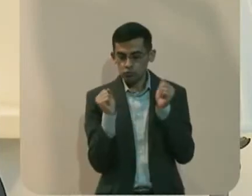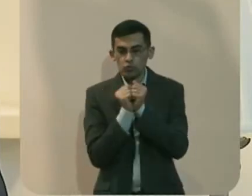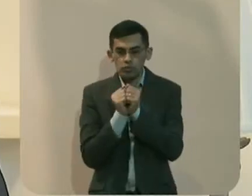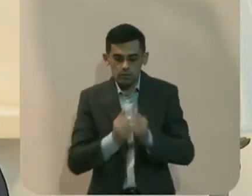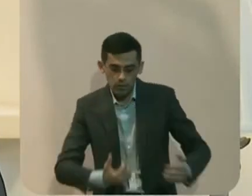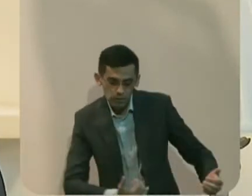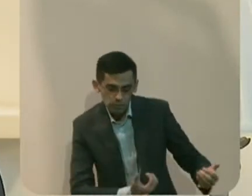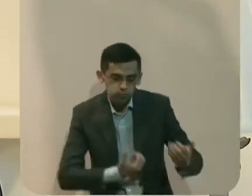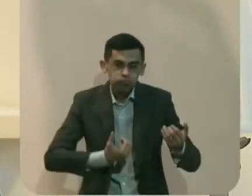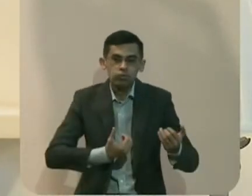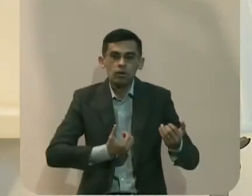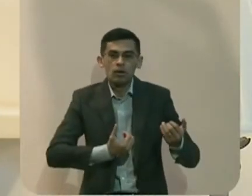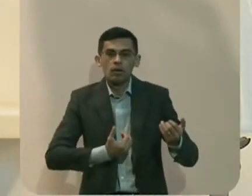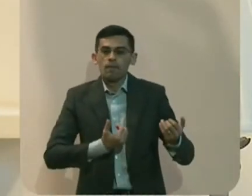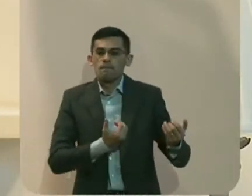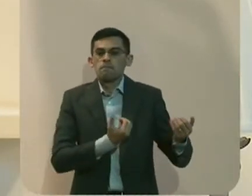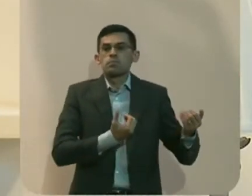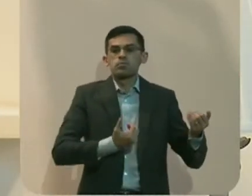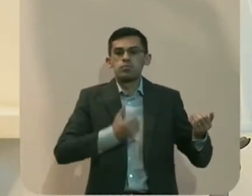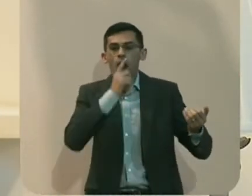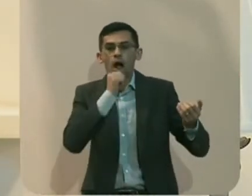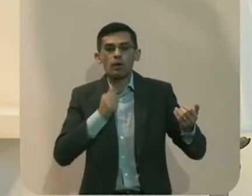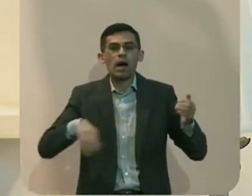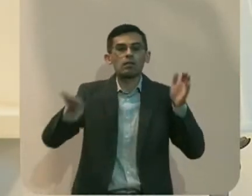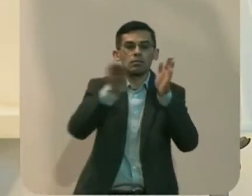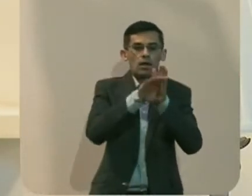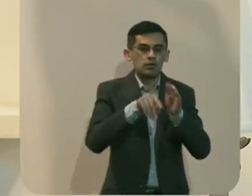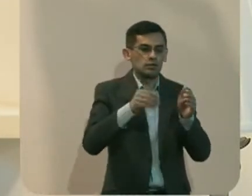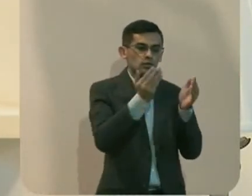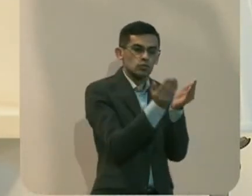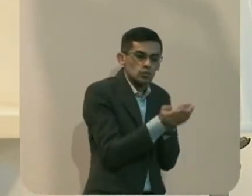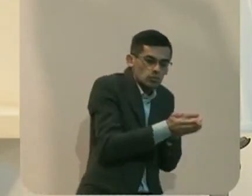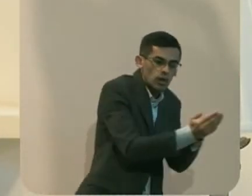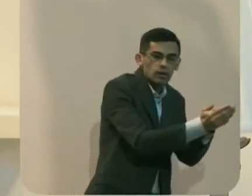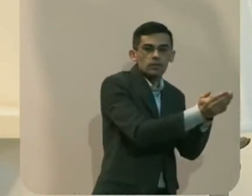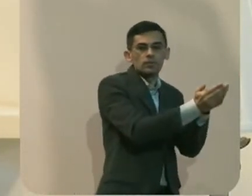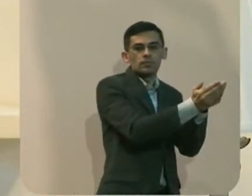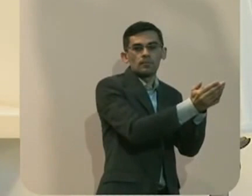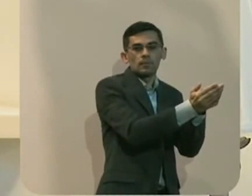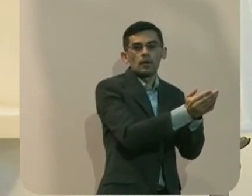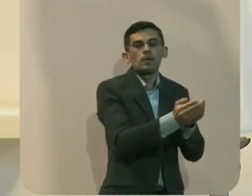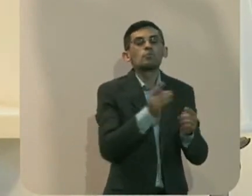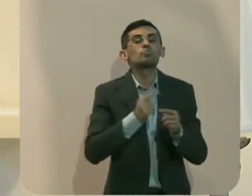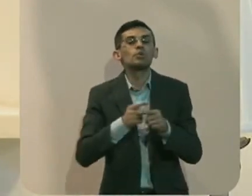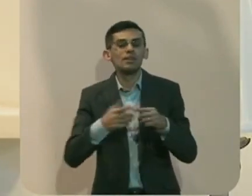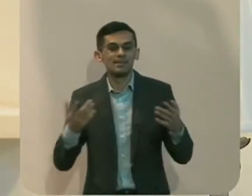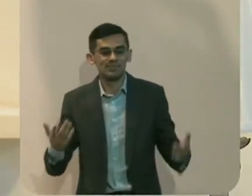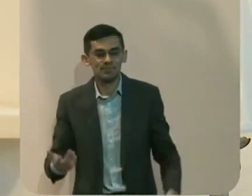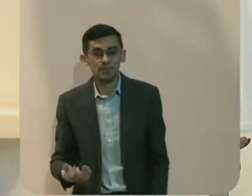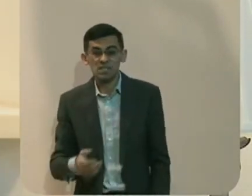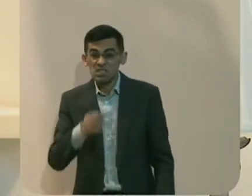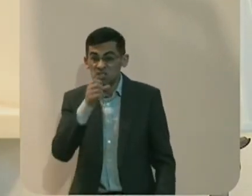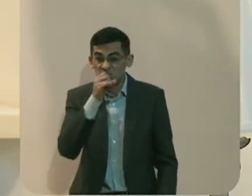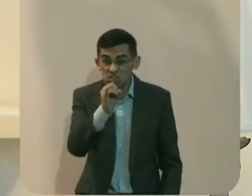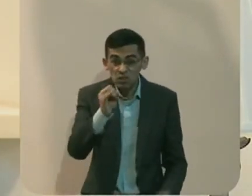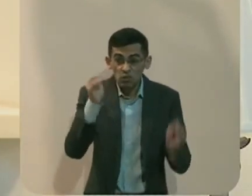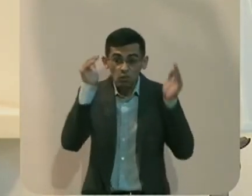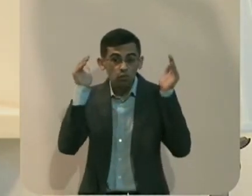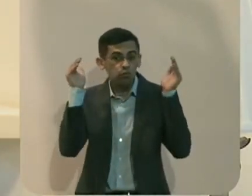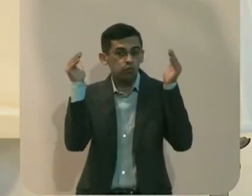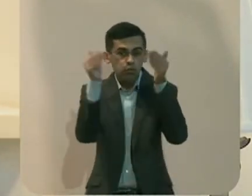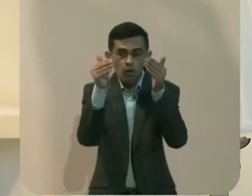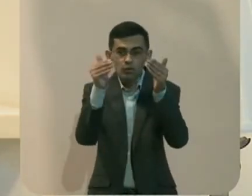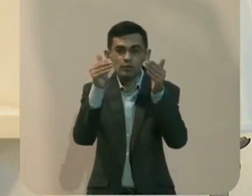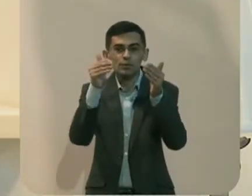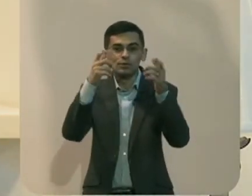quase que debaixo do braço, andando sobre as águas até chegar no barquinho. Sabe por quê? Se o teu foco estiver